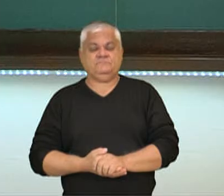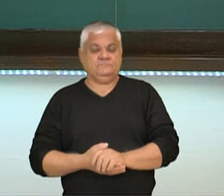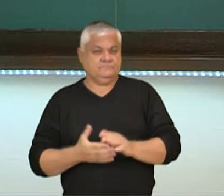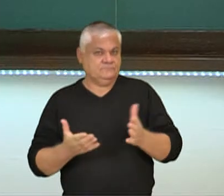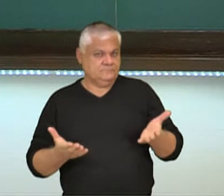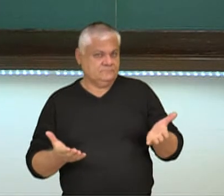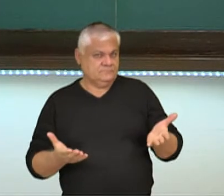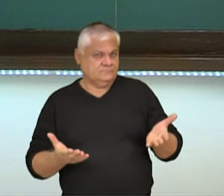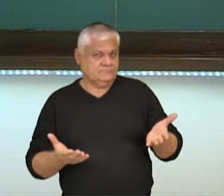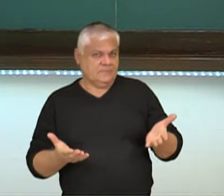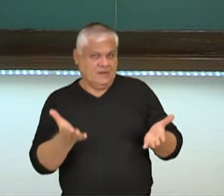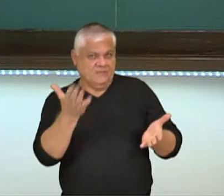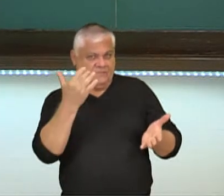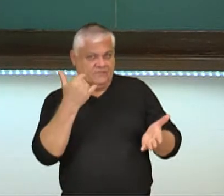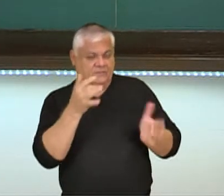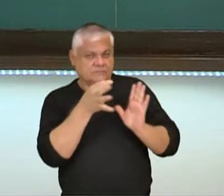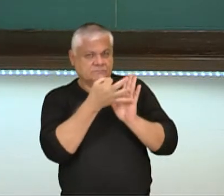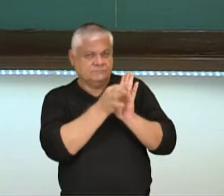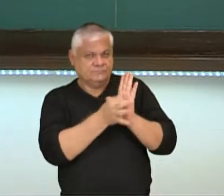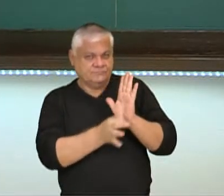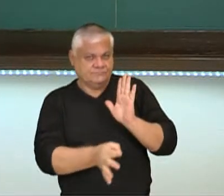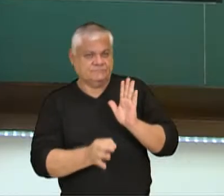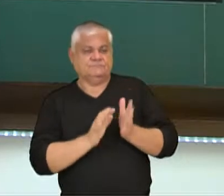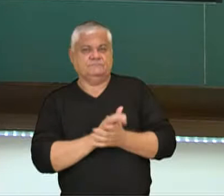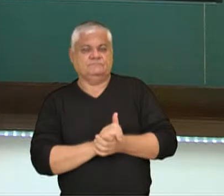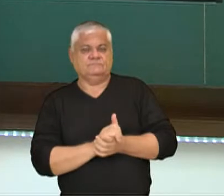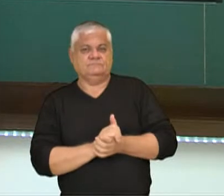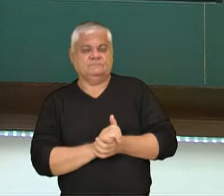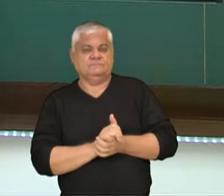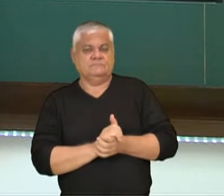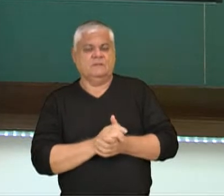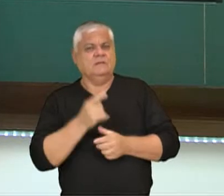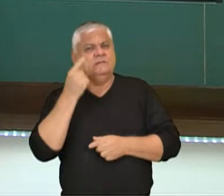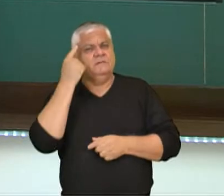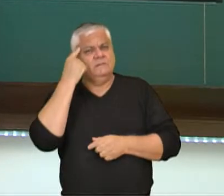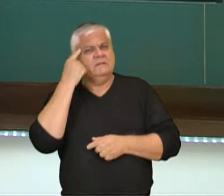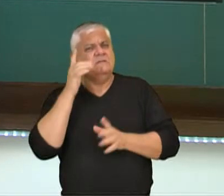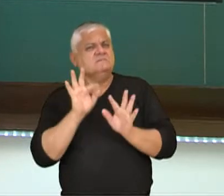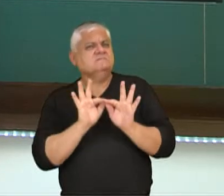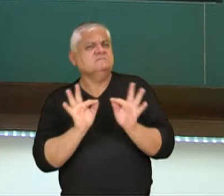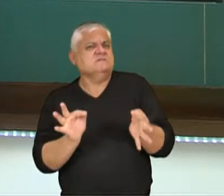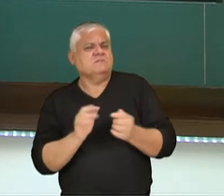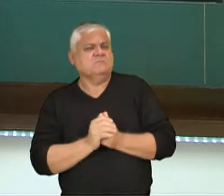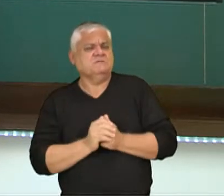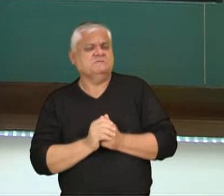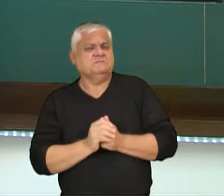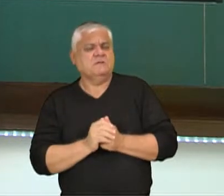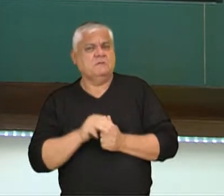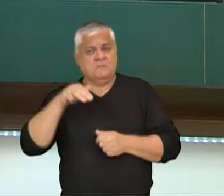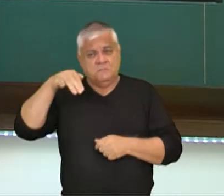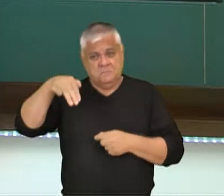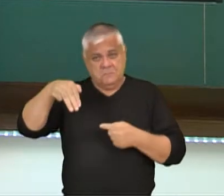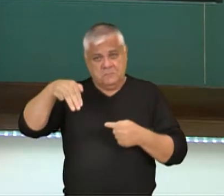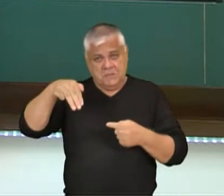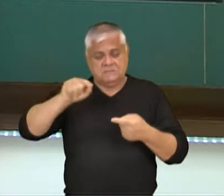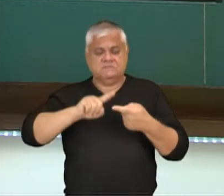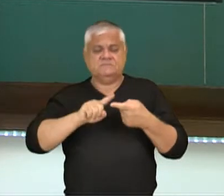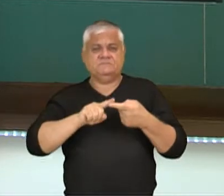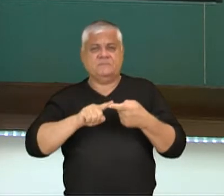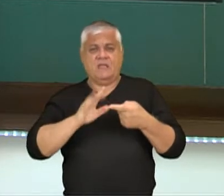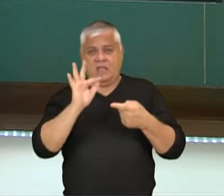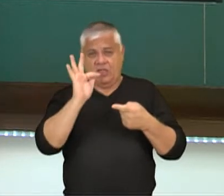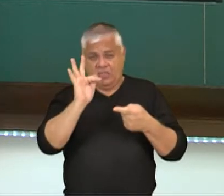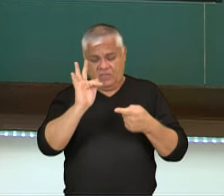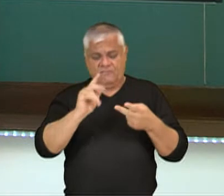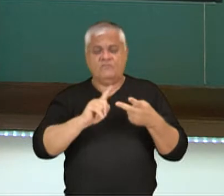Então, pessoal, vamos fazer a correção do exercício? Pessoal, bem simples, né? Ele te deu a massa, ele te deu a força e